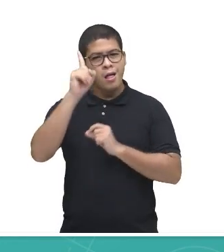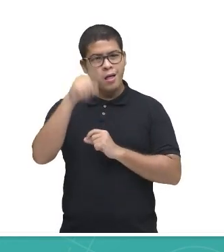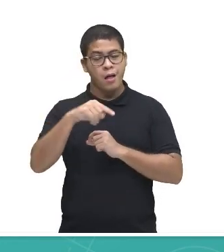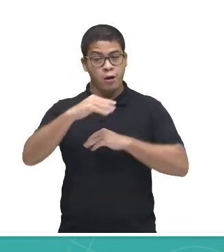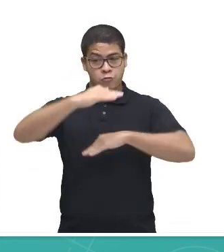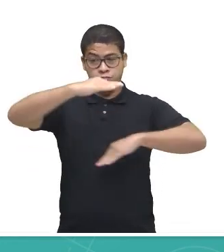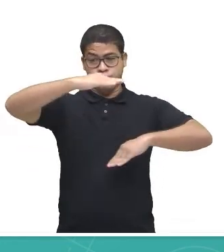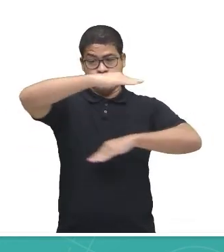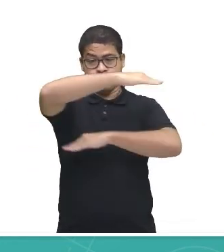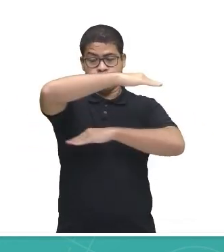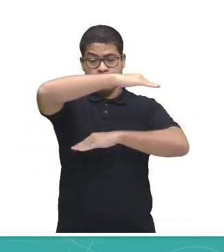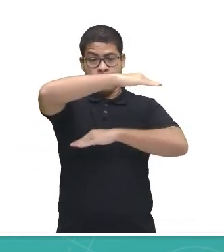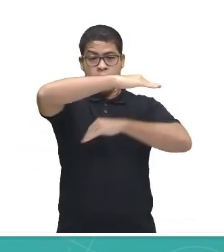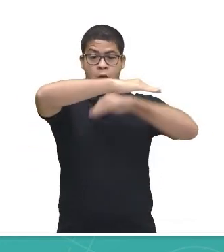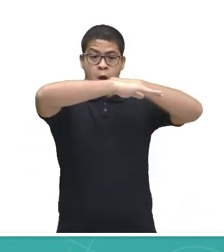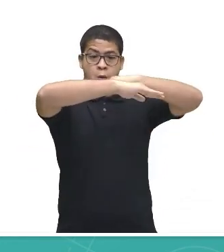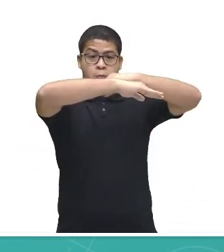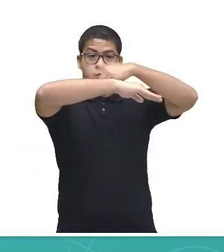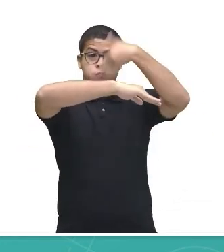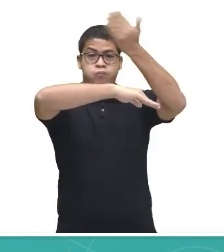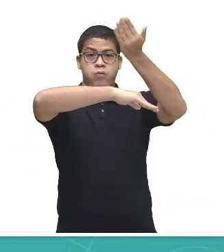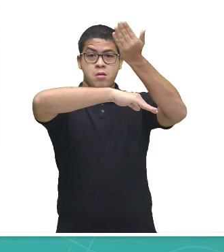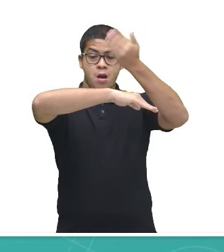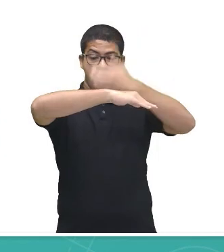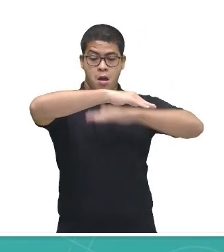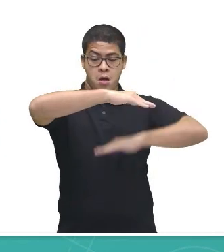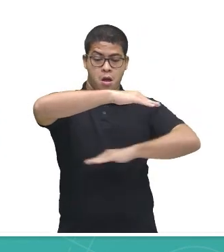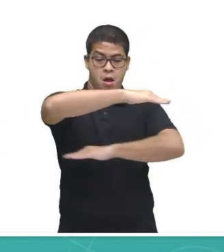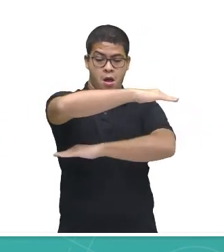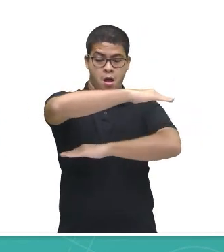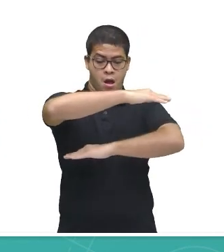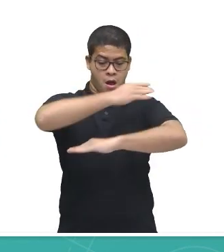externos, são ângulos que se localizam